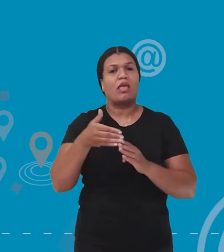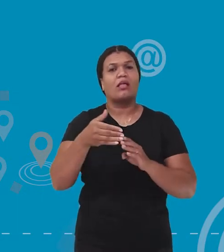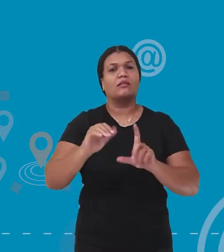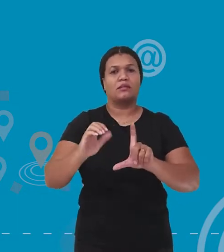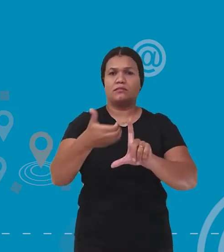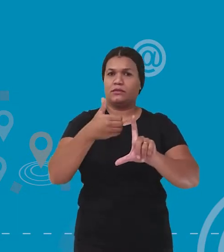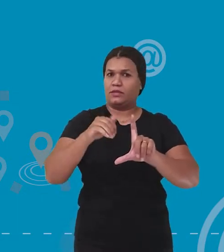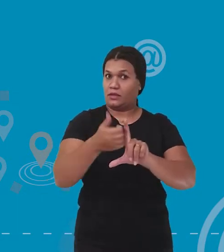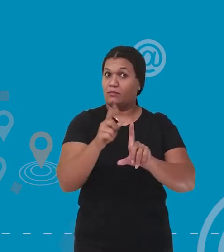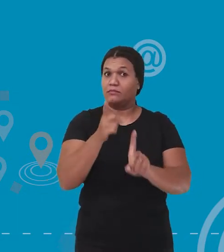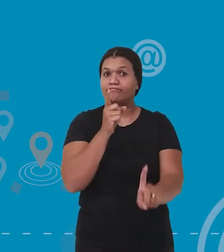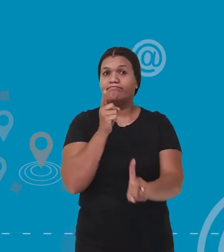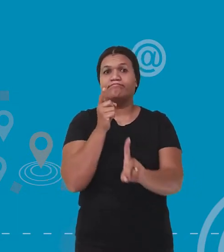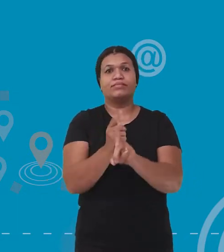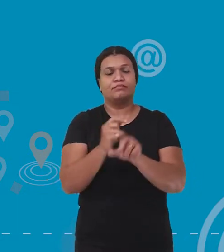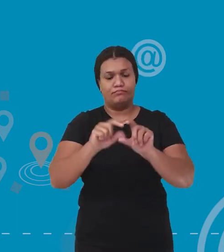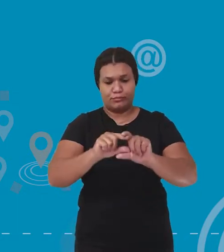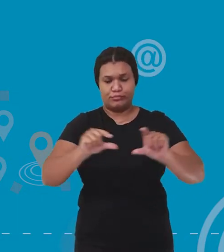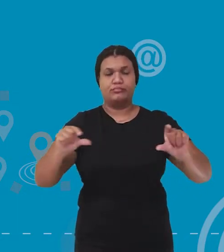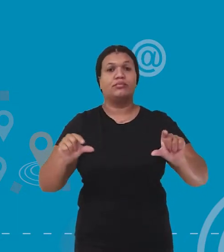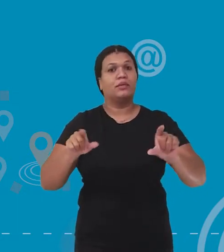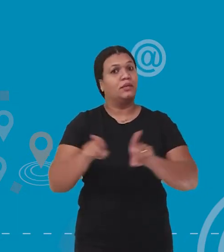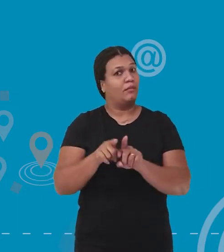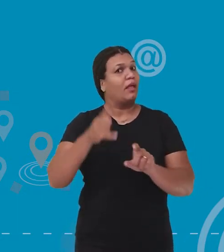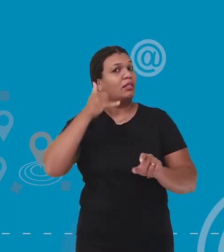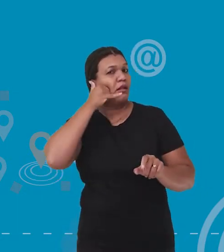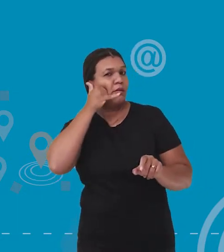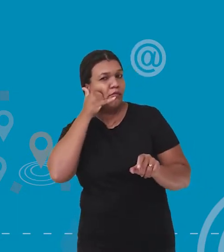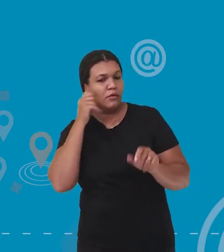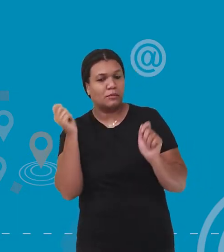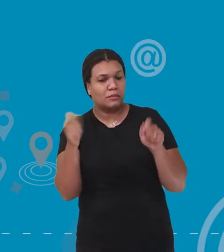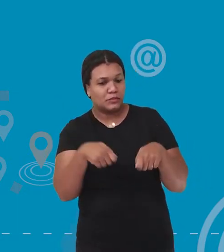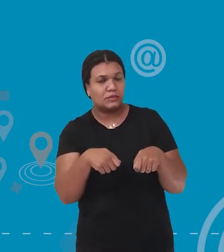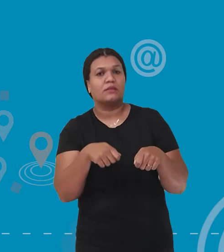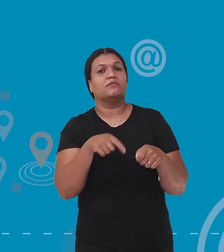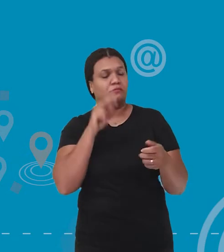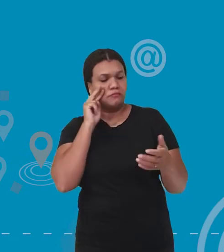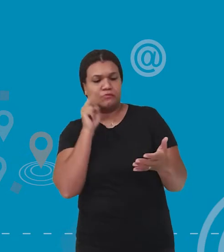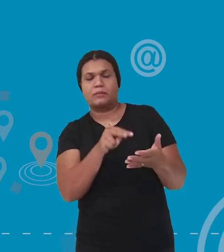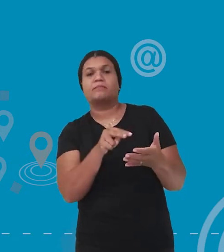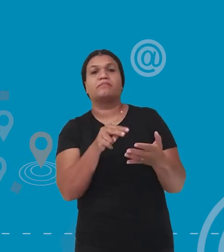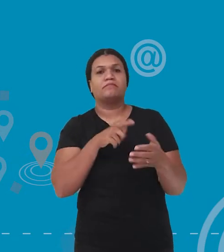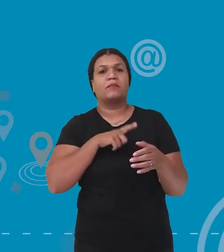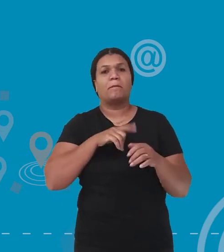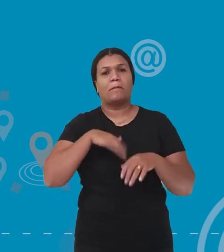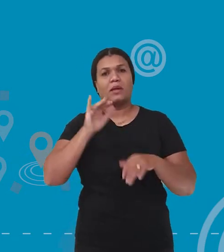o endereço e o telefone para buscar mais informações.